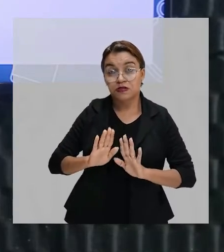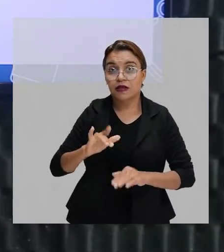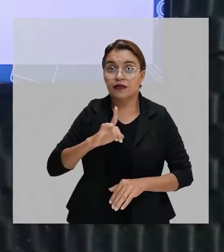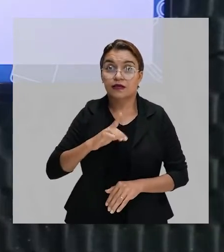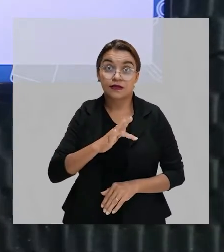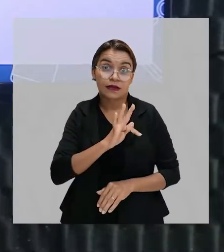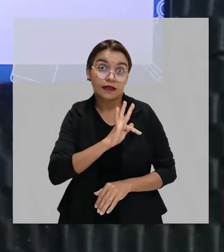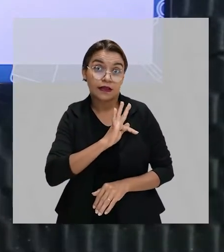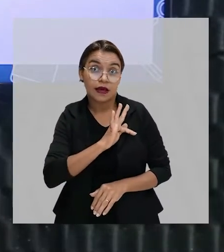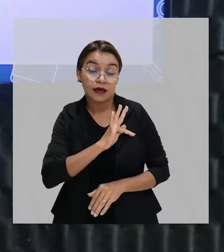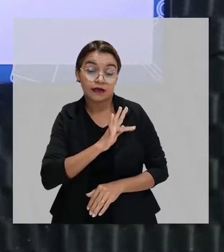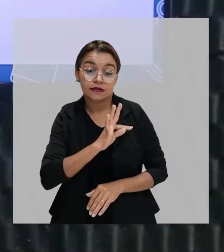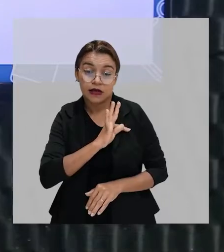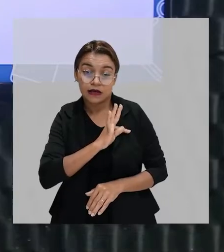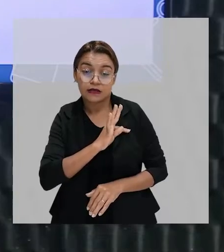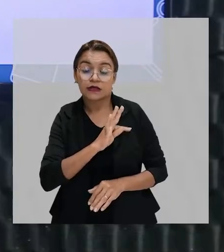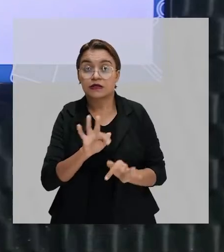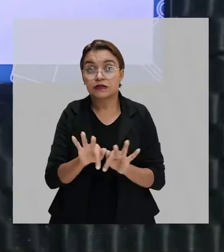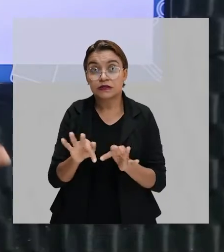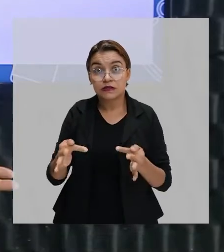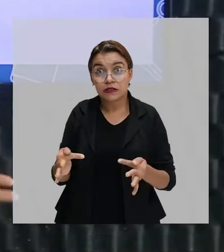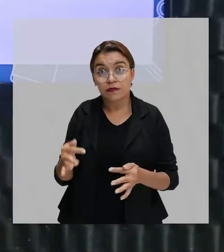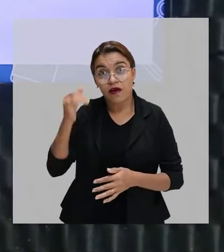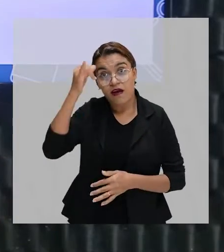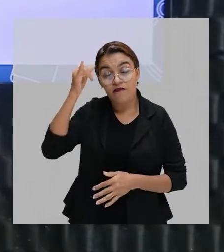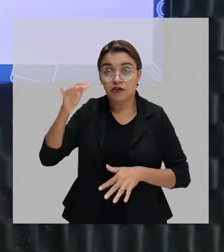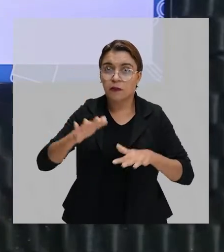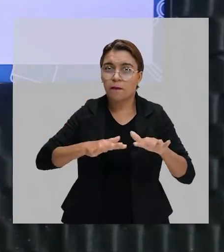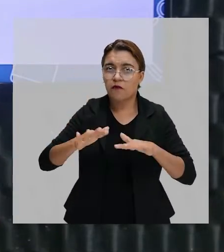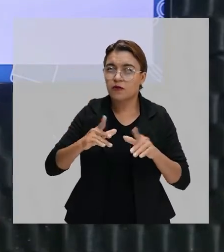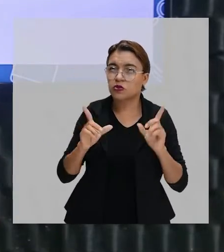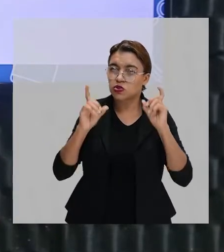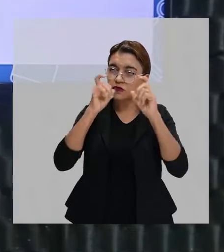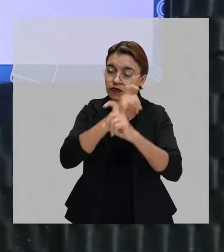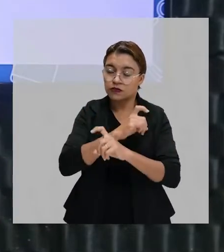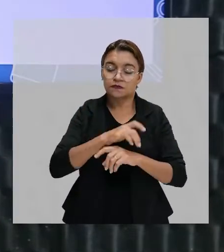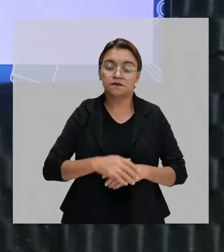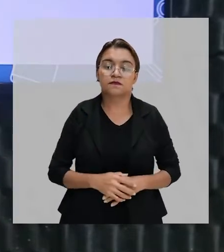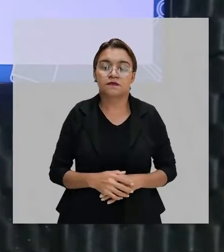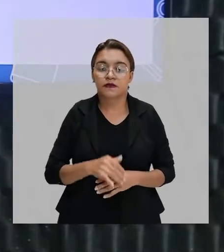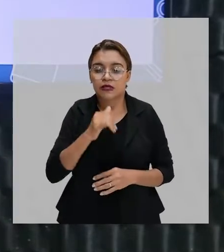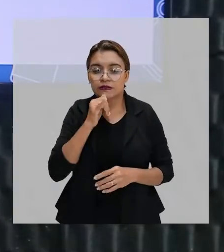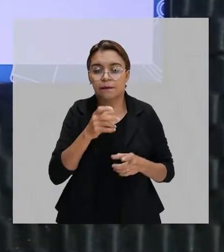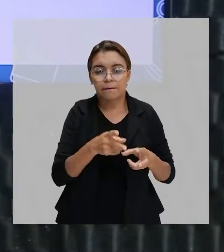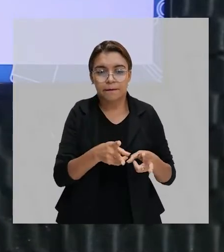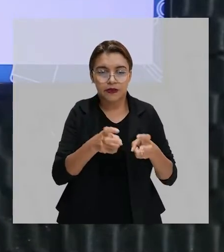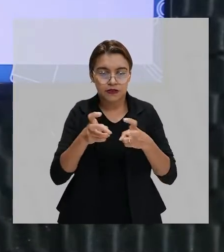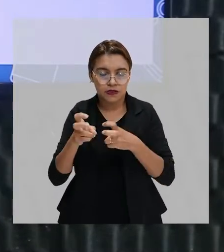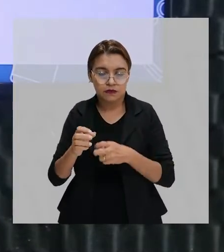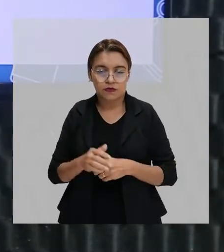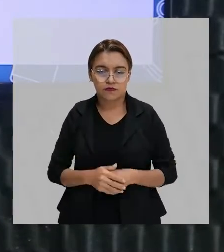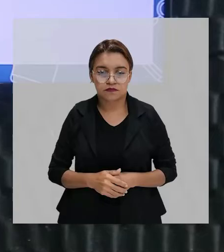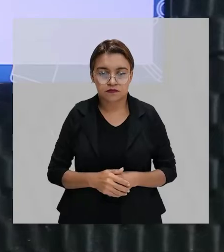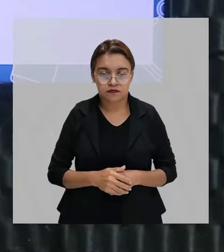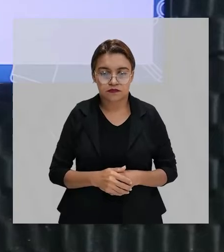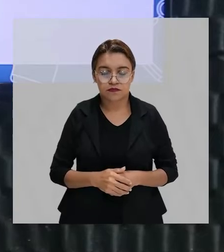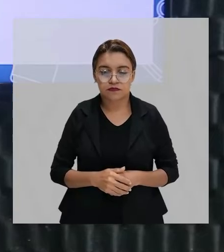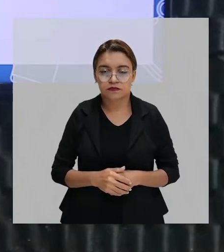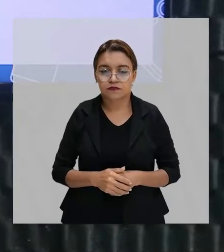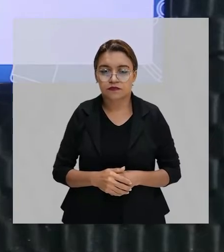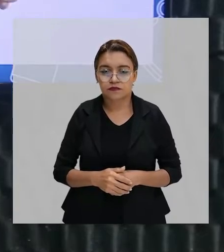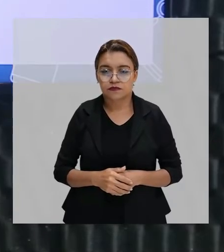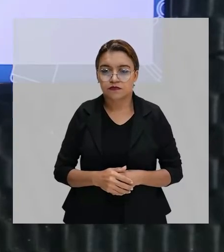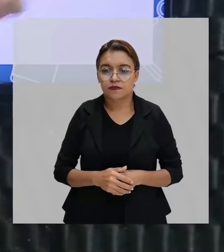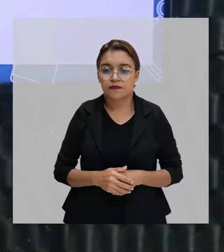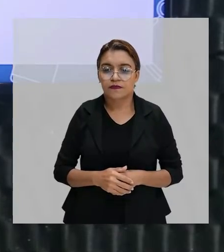simples e evitam-se movimentos são muito complexos Então percebam vem aqui essa expressão ó defendesse